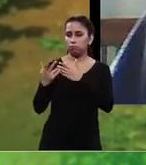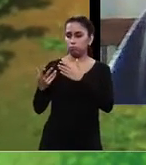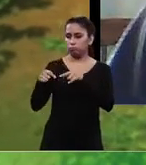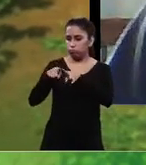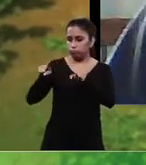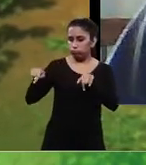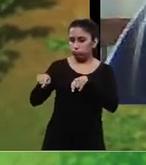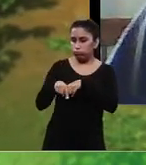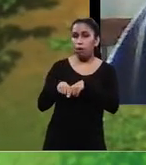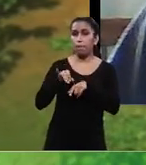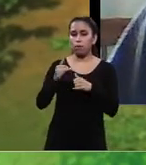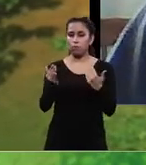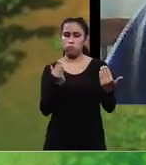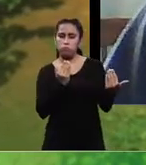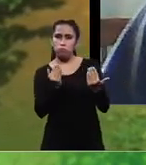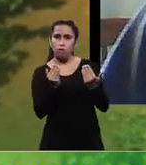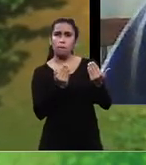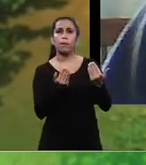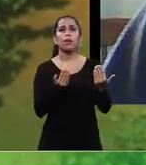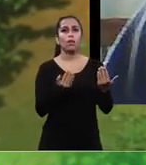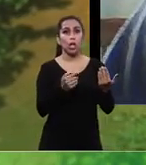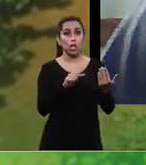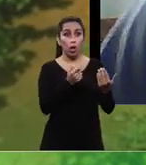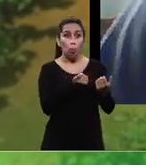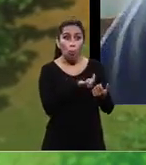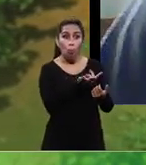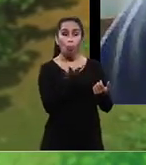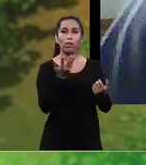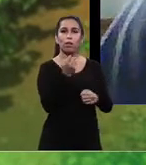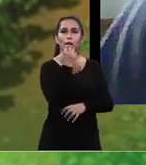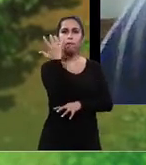e com os polígonos de desmatamento,